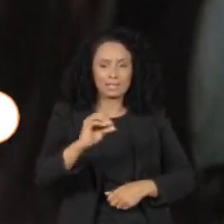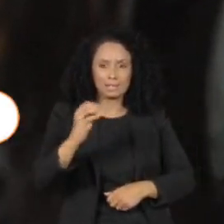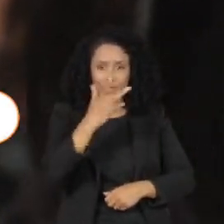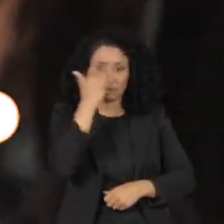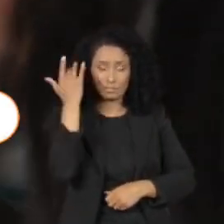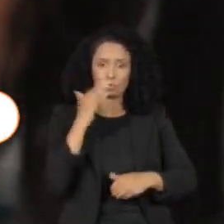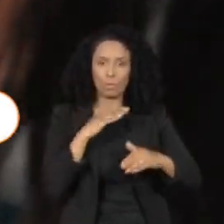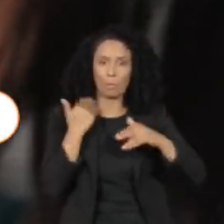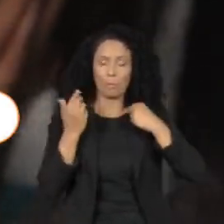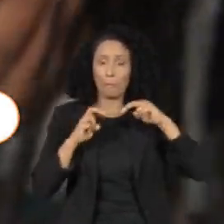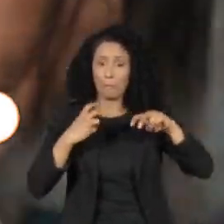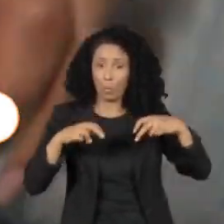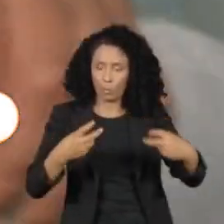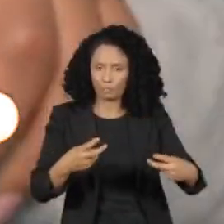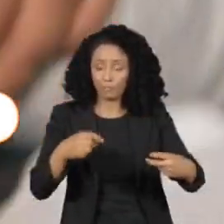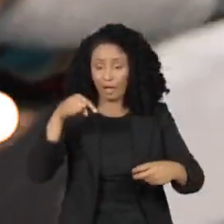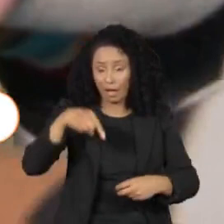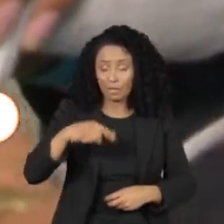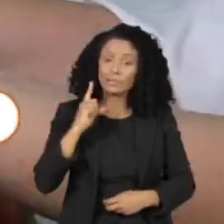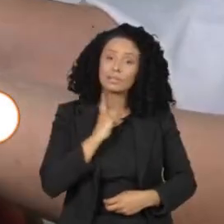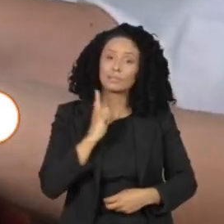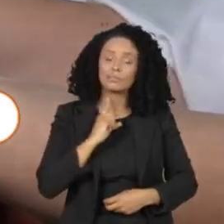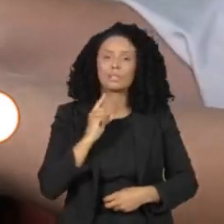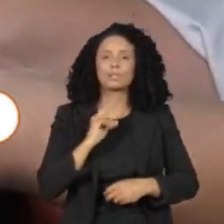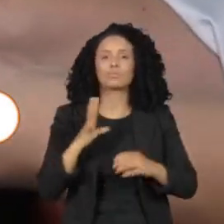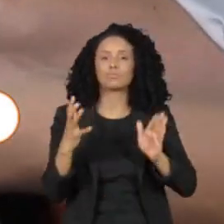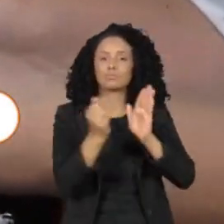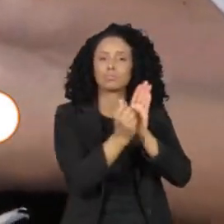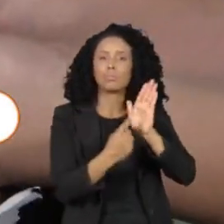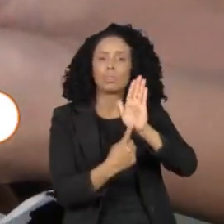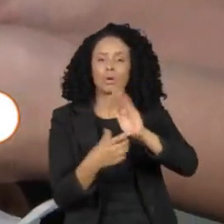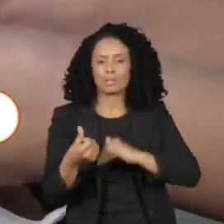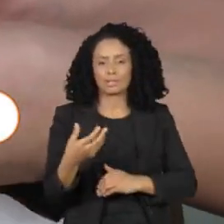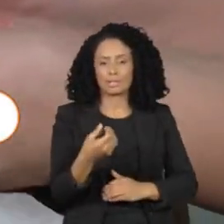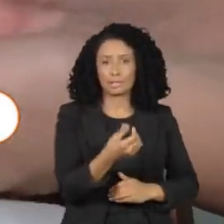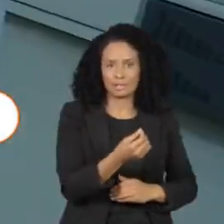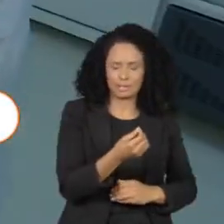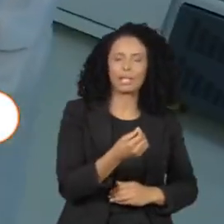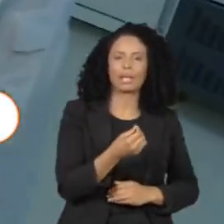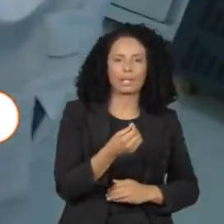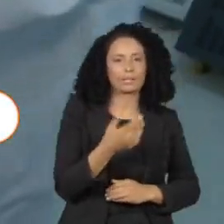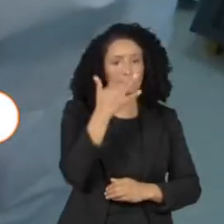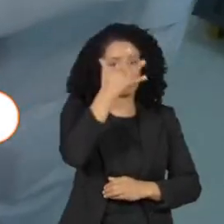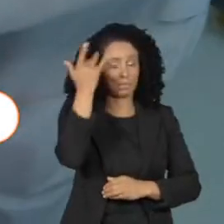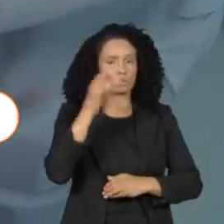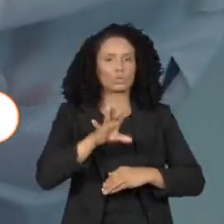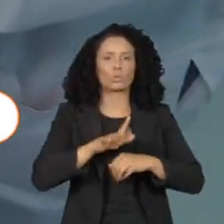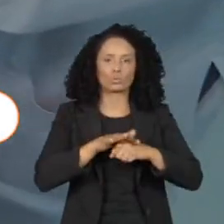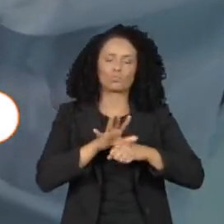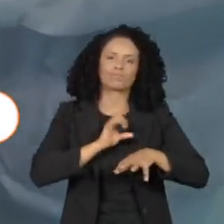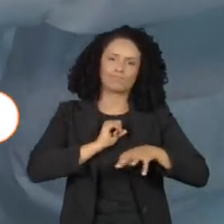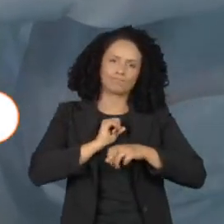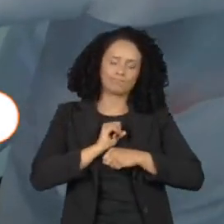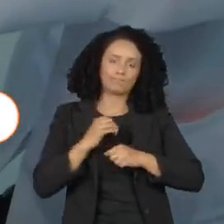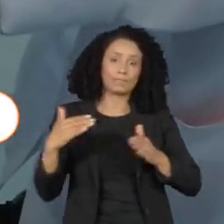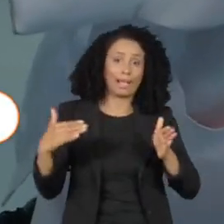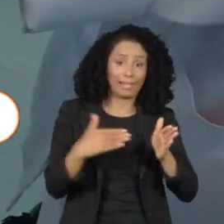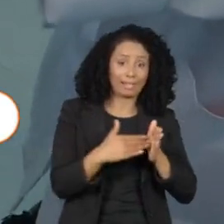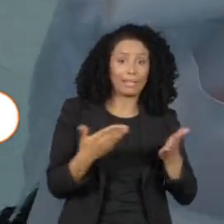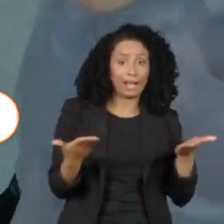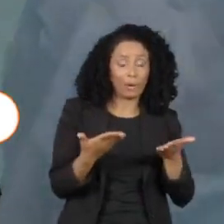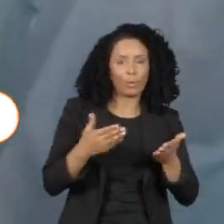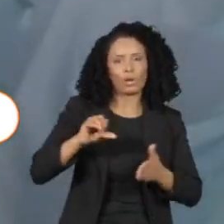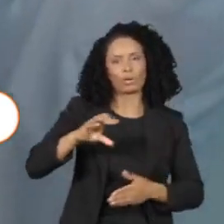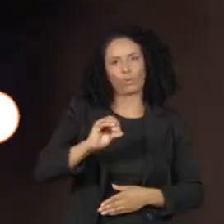Gerais, foram registrados mais de 600 casos e 92 óbitos até o momento. Com a nova recomendação, que segue